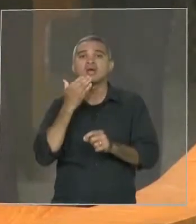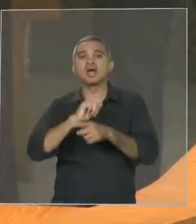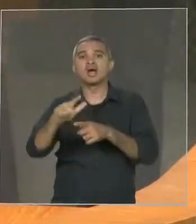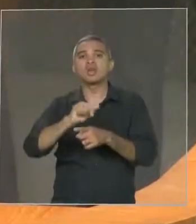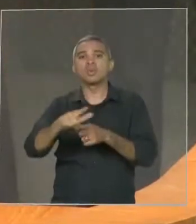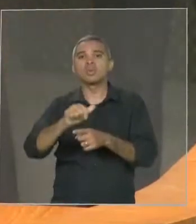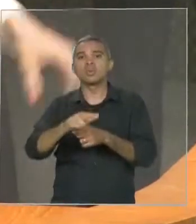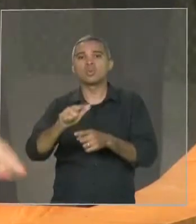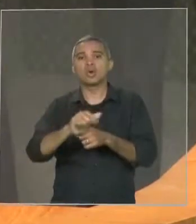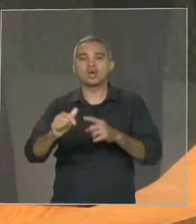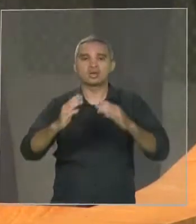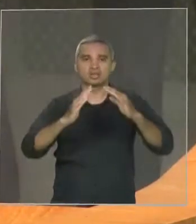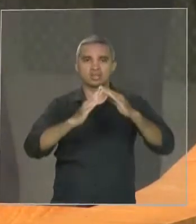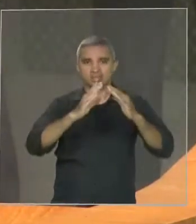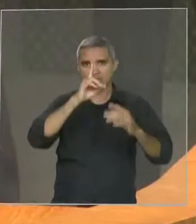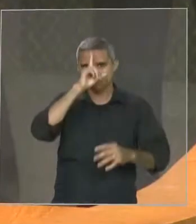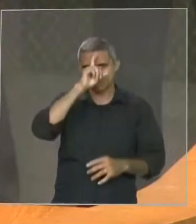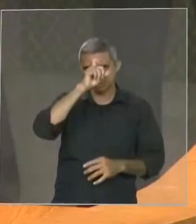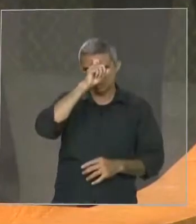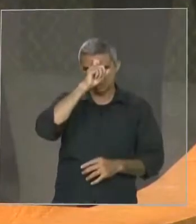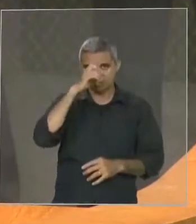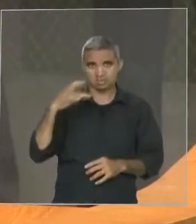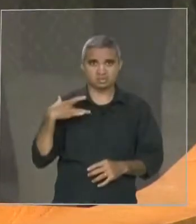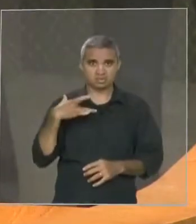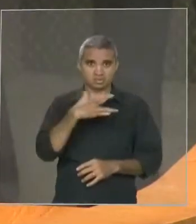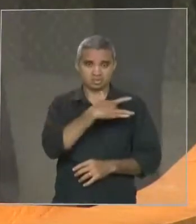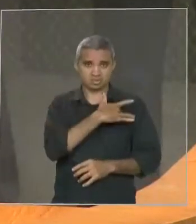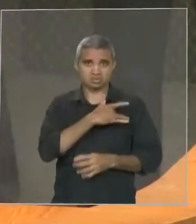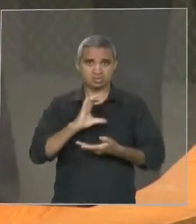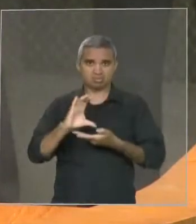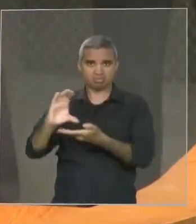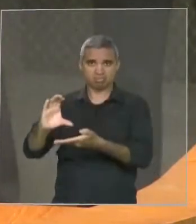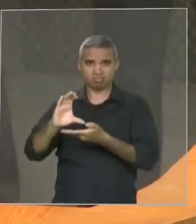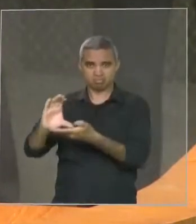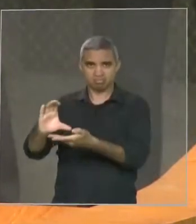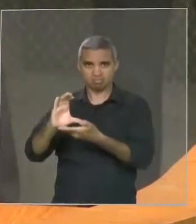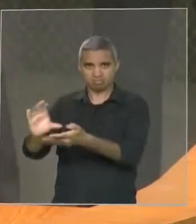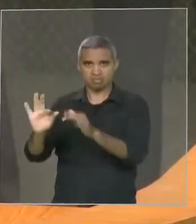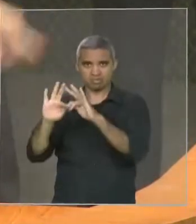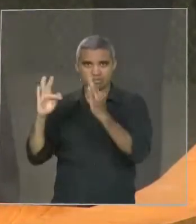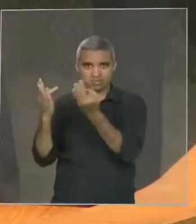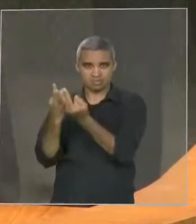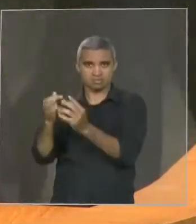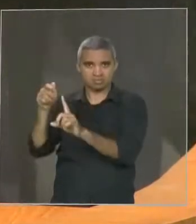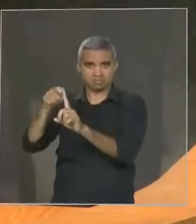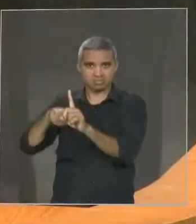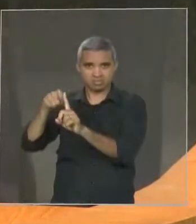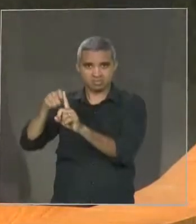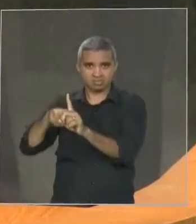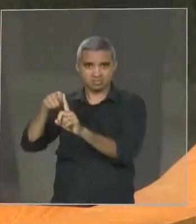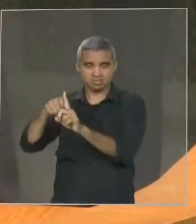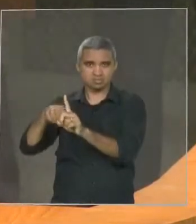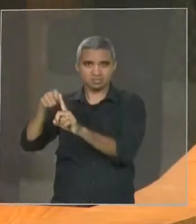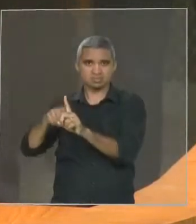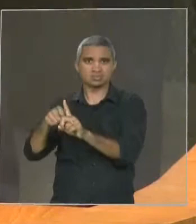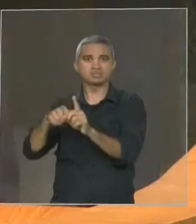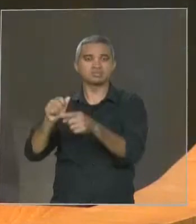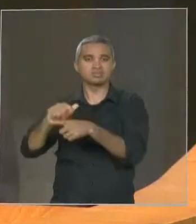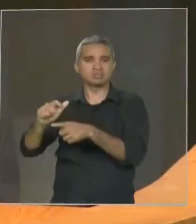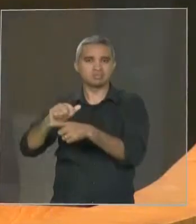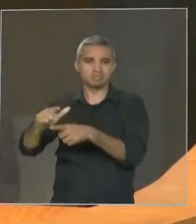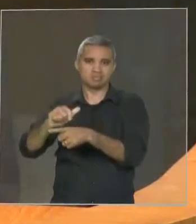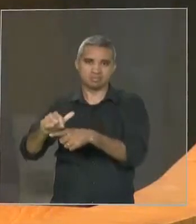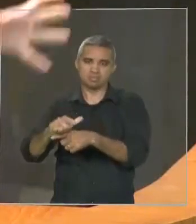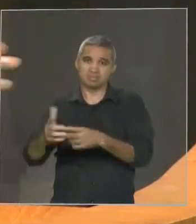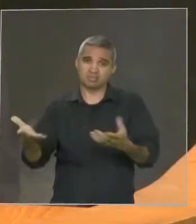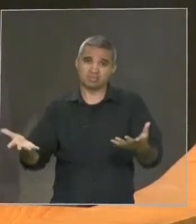sua da saúde para dar uma mesada para a família dela por mês, para colocar aquela clínica lá para funcionar. É